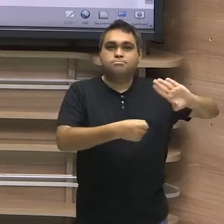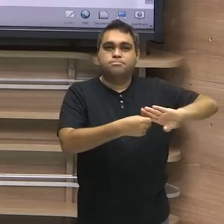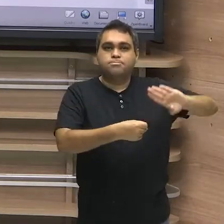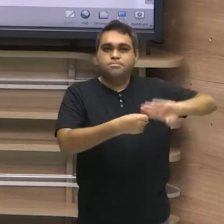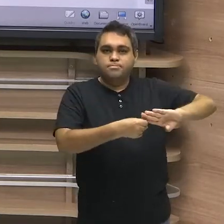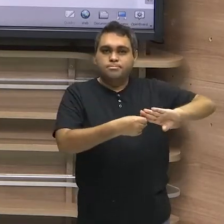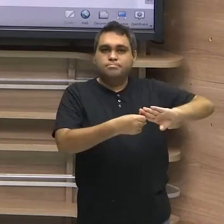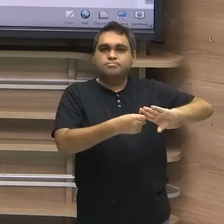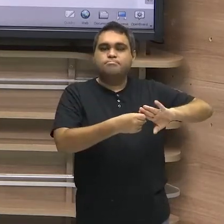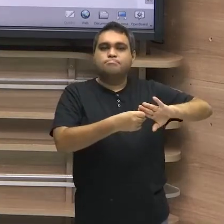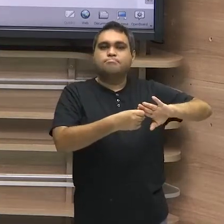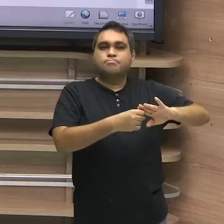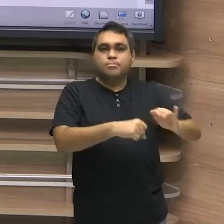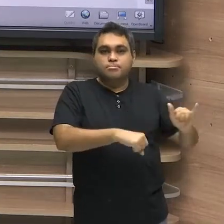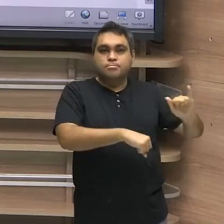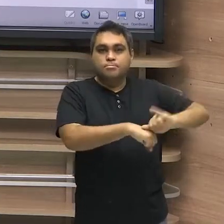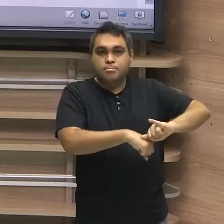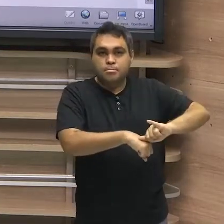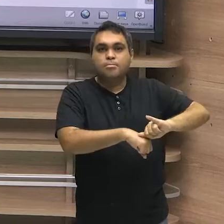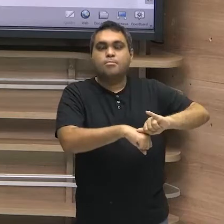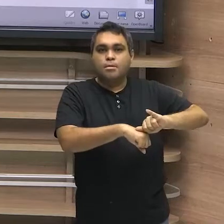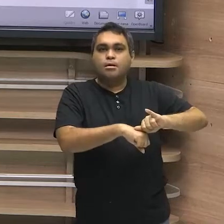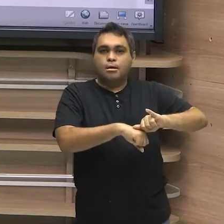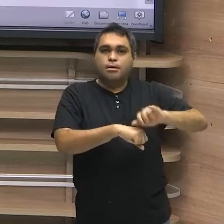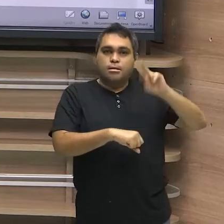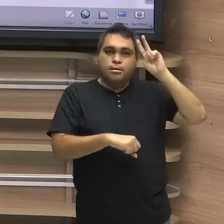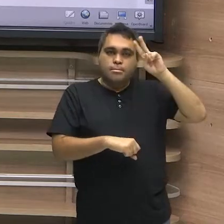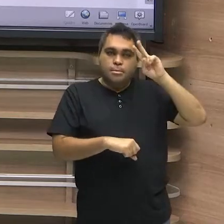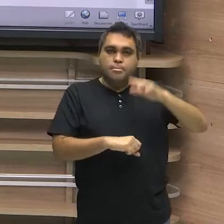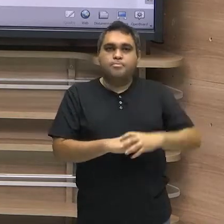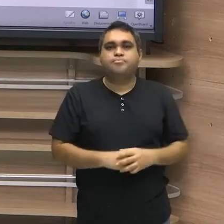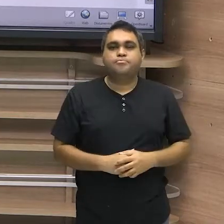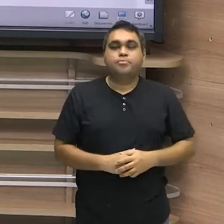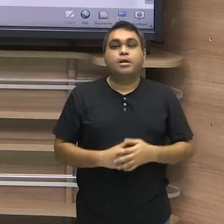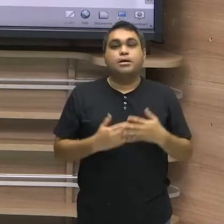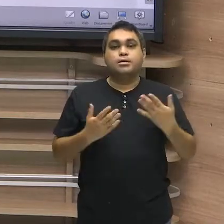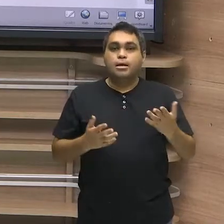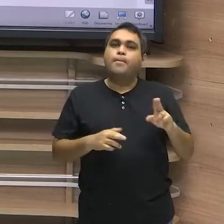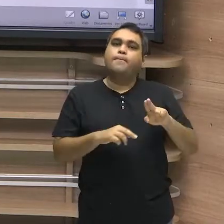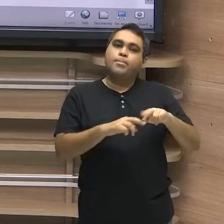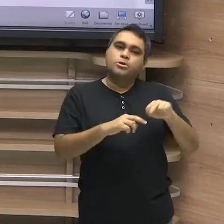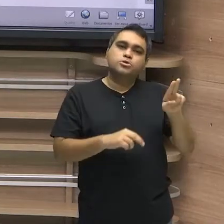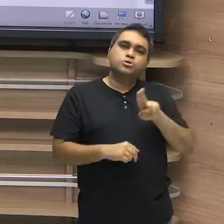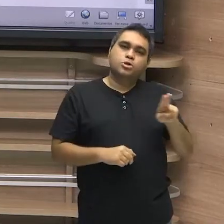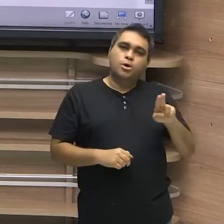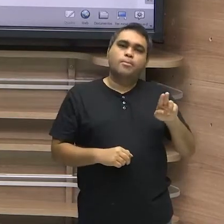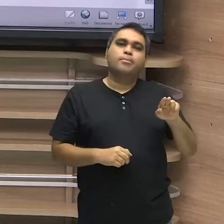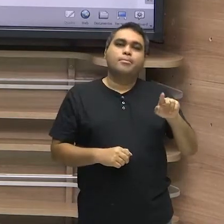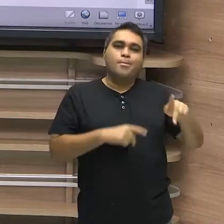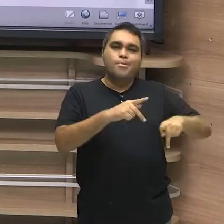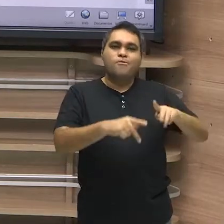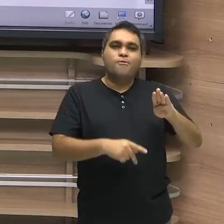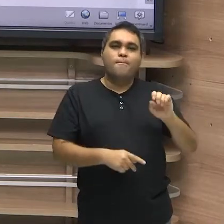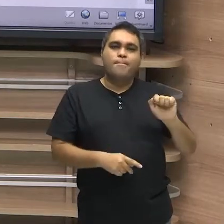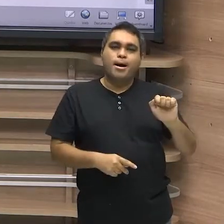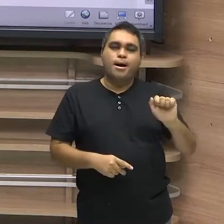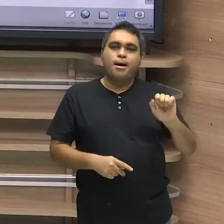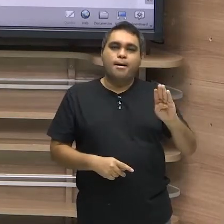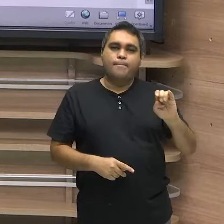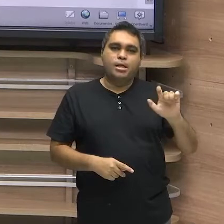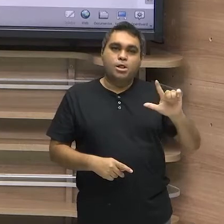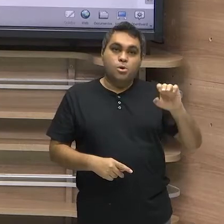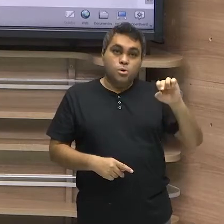região e teve ali a Babilônia como capital, por isso eles eram chamados de babilônios? Os caldeus vão se estabelecer ali